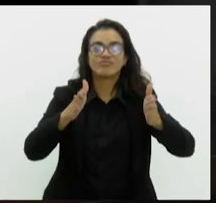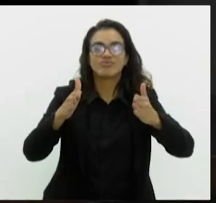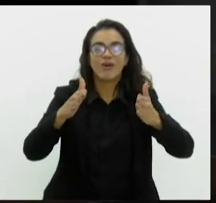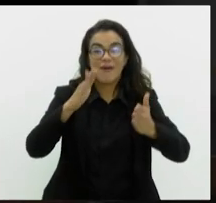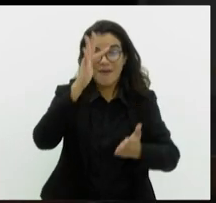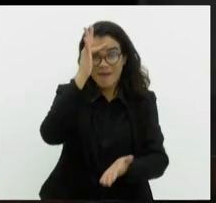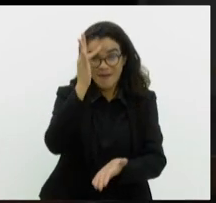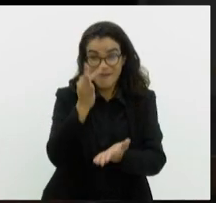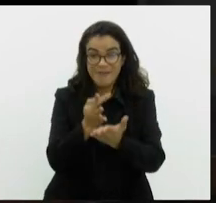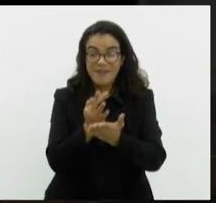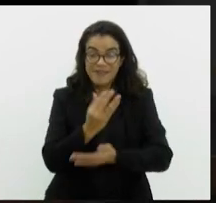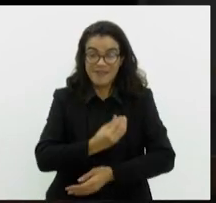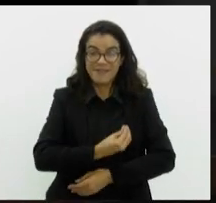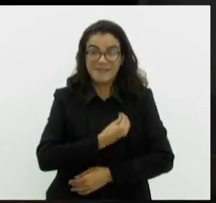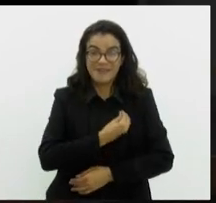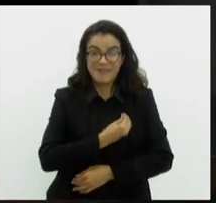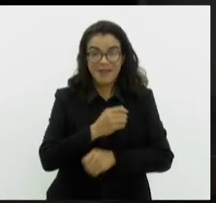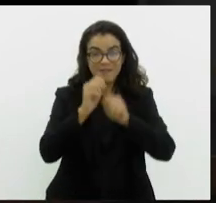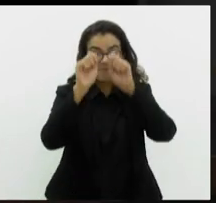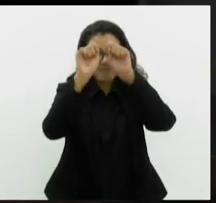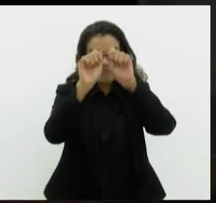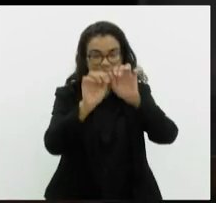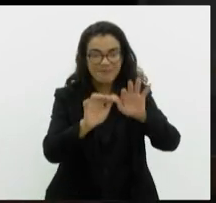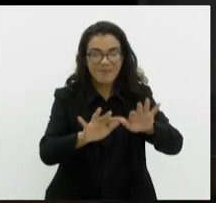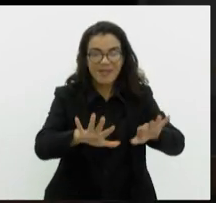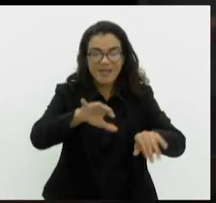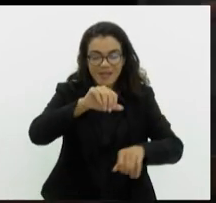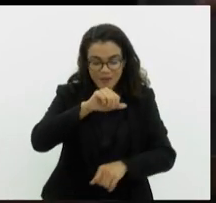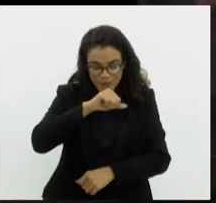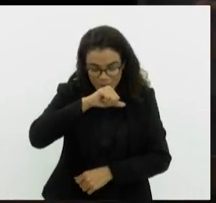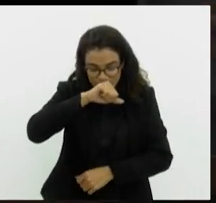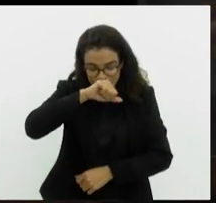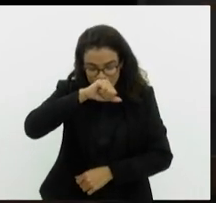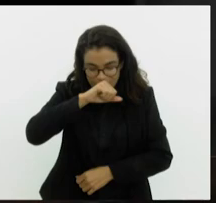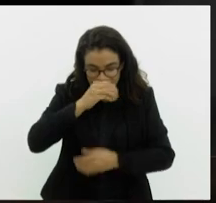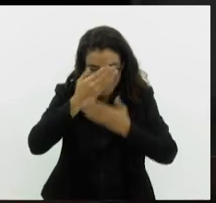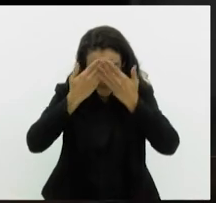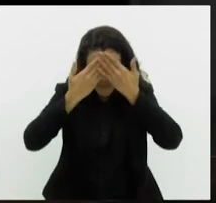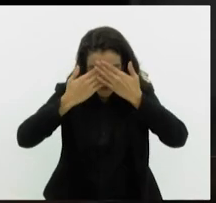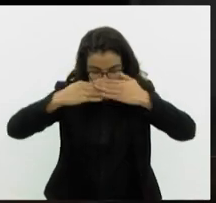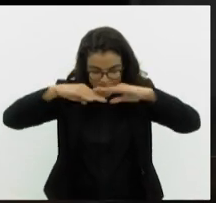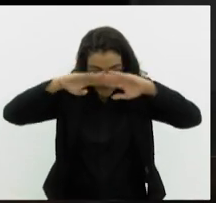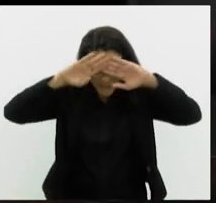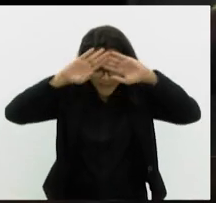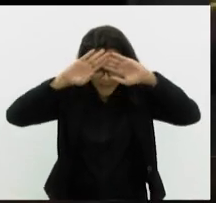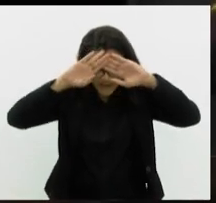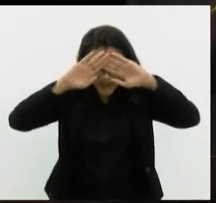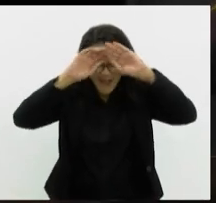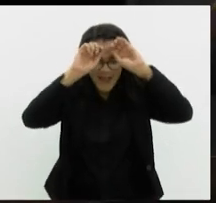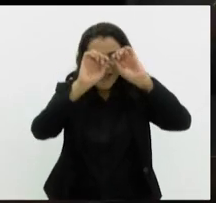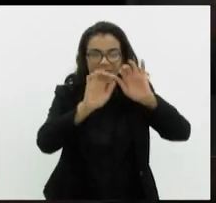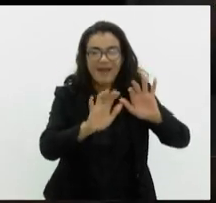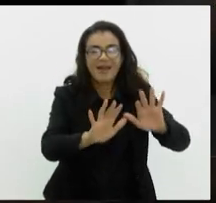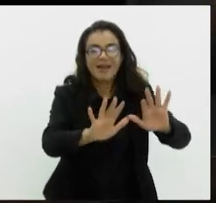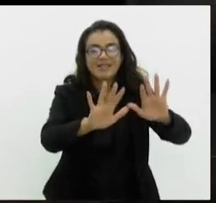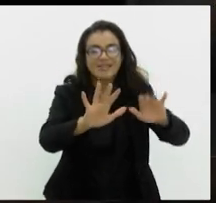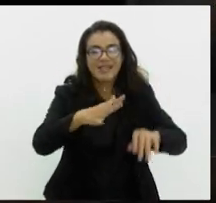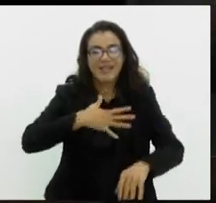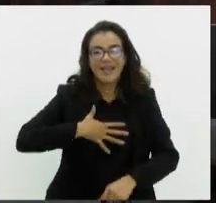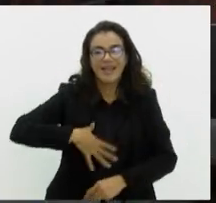na vida. Muita bênção e proteção de todos os teus orixás sempre.